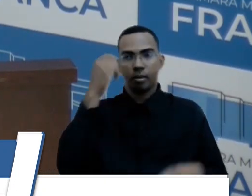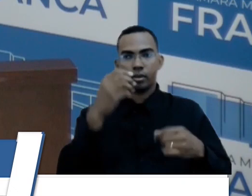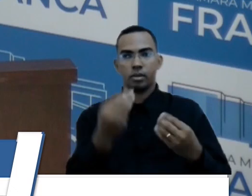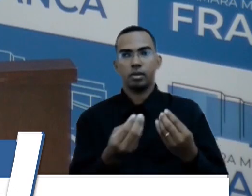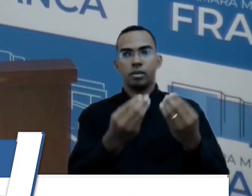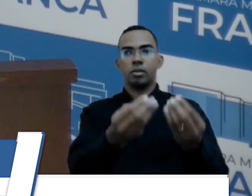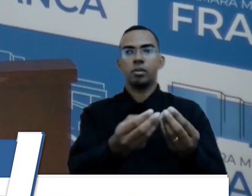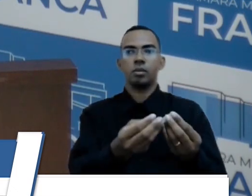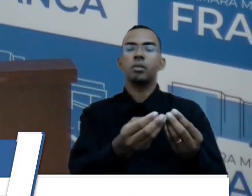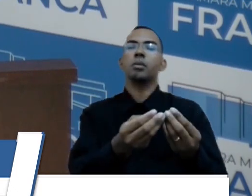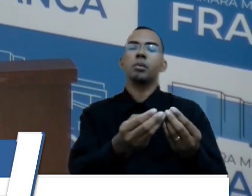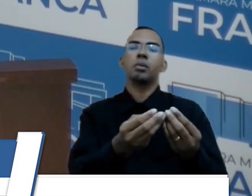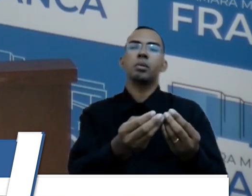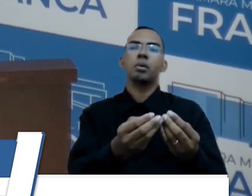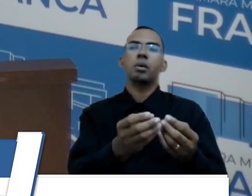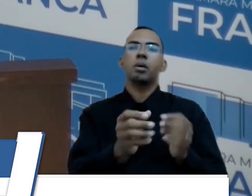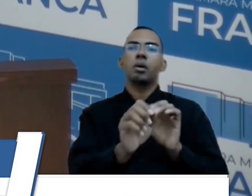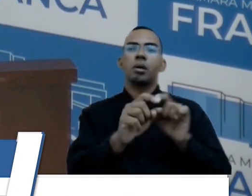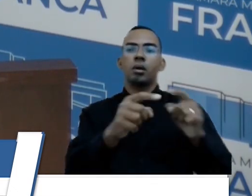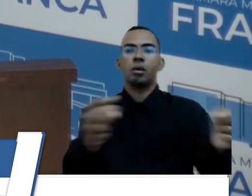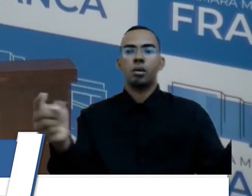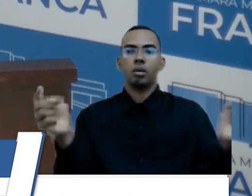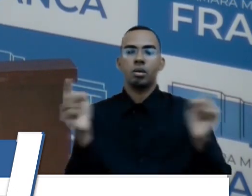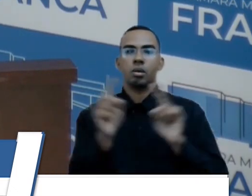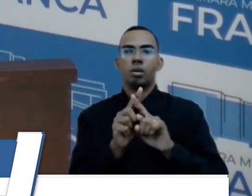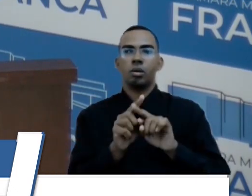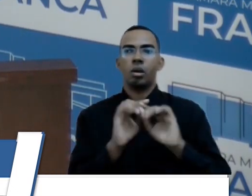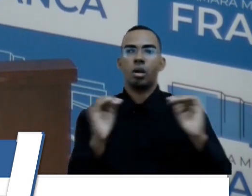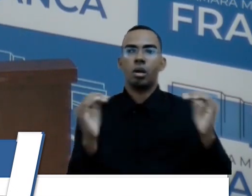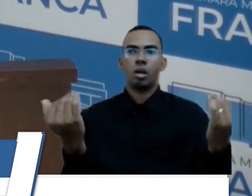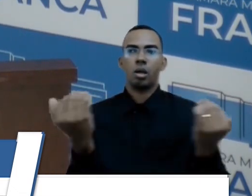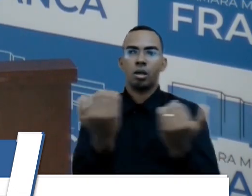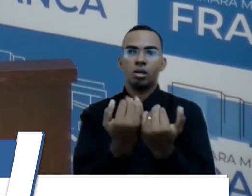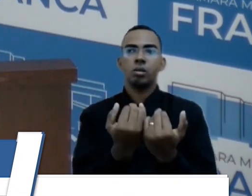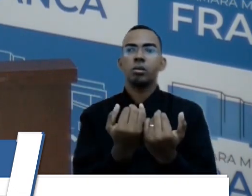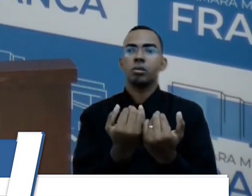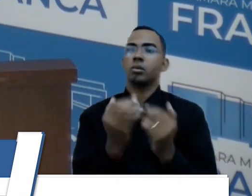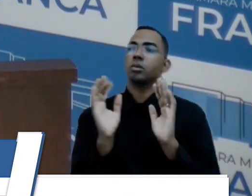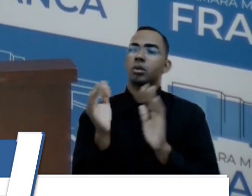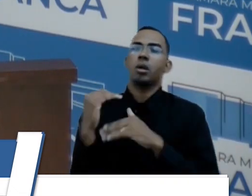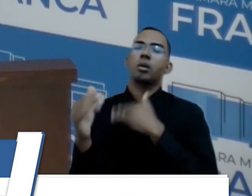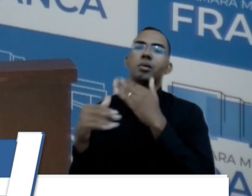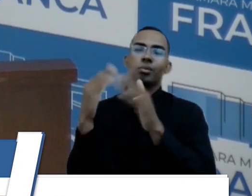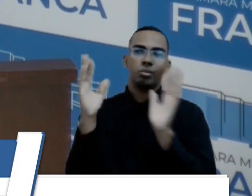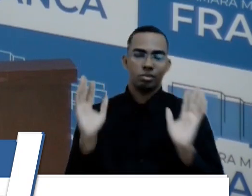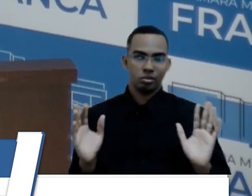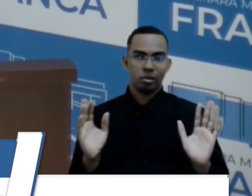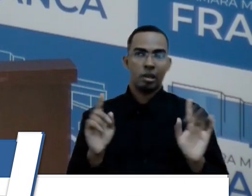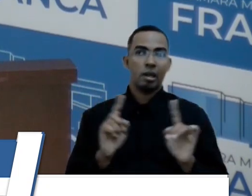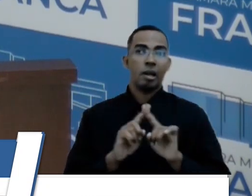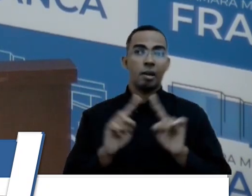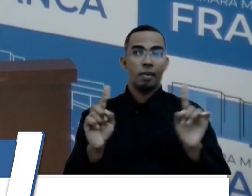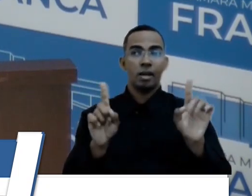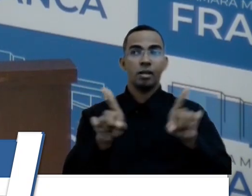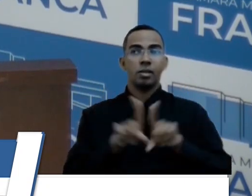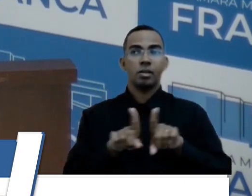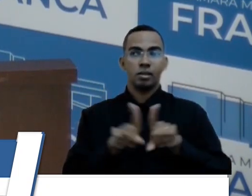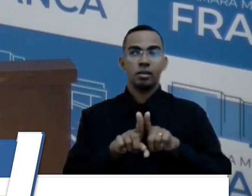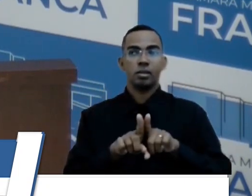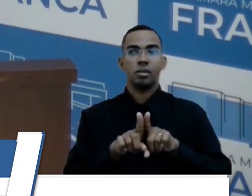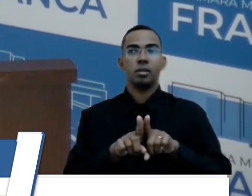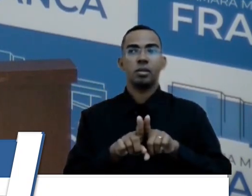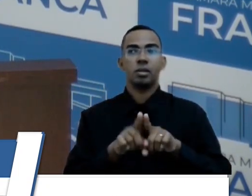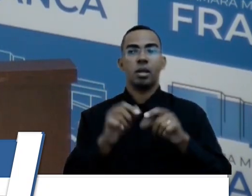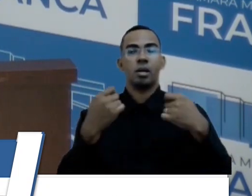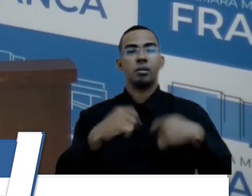com a APP cercada com calçada. Então, é uma evolução. Só que também a gente precisa